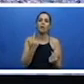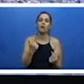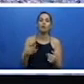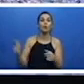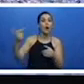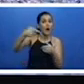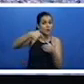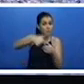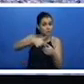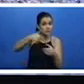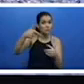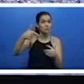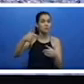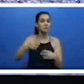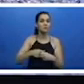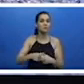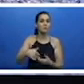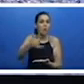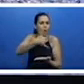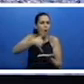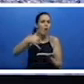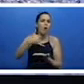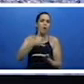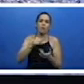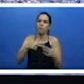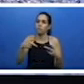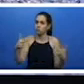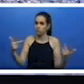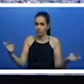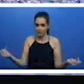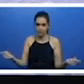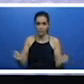por exemplo, o óleo diesel, pode levar a esse tipo de situação.